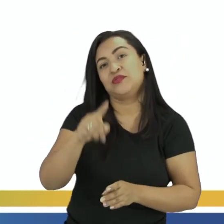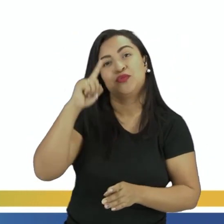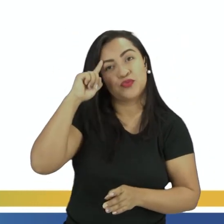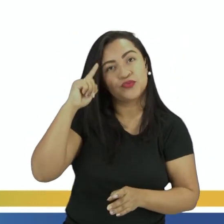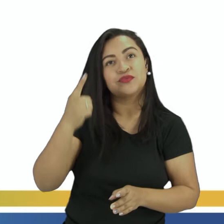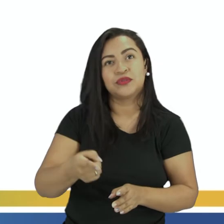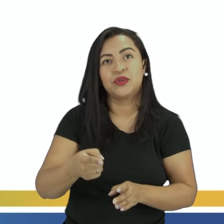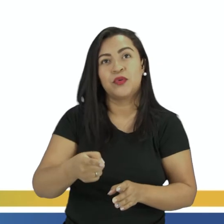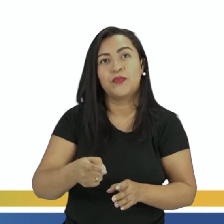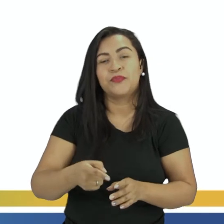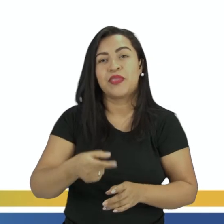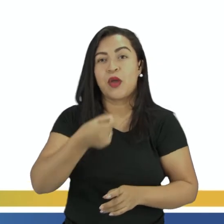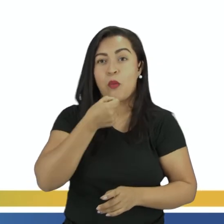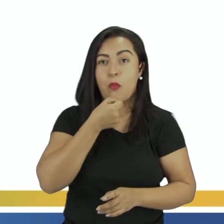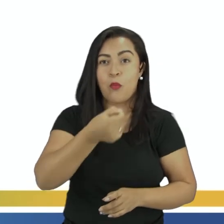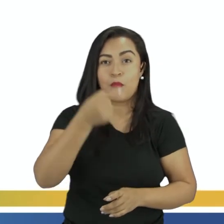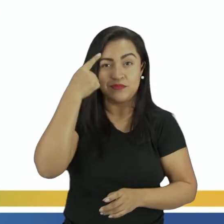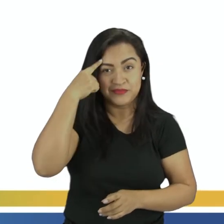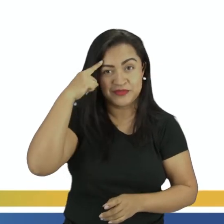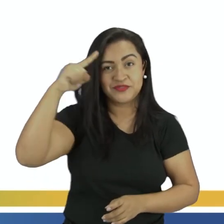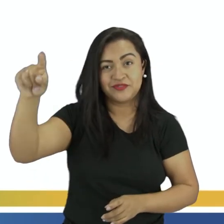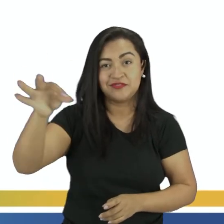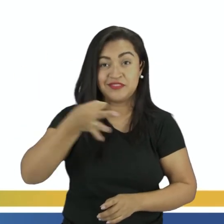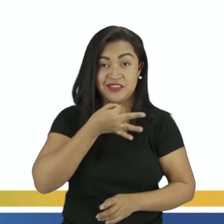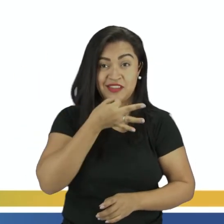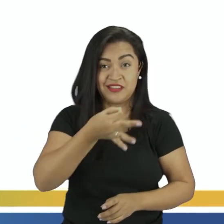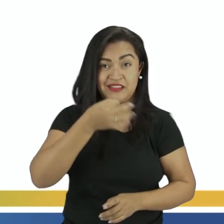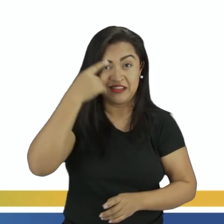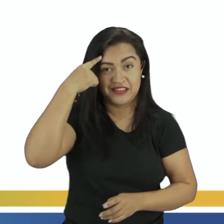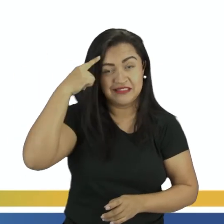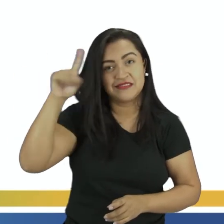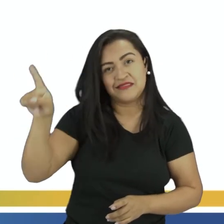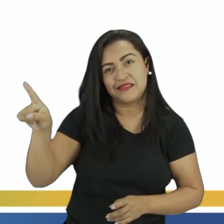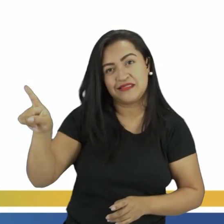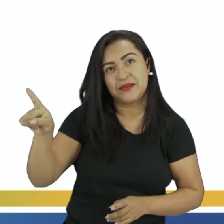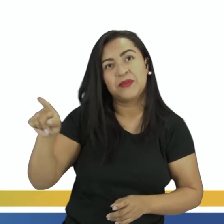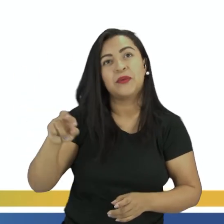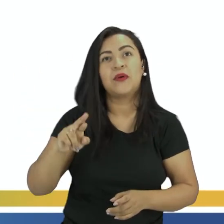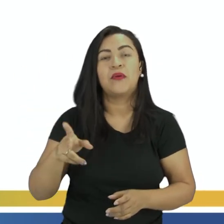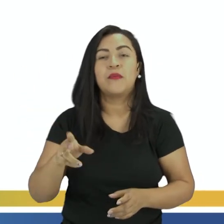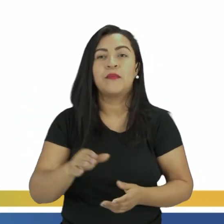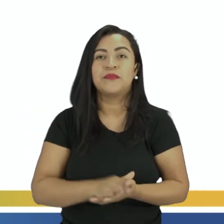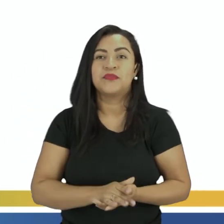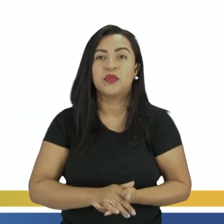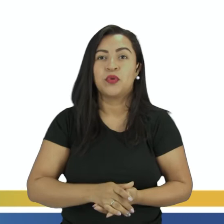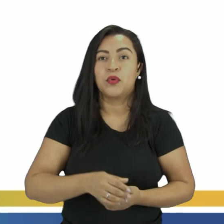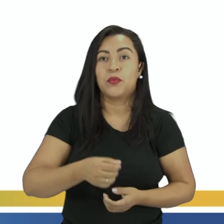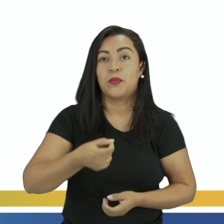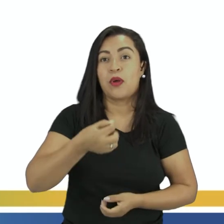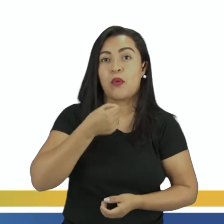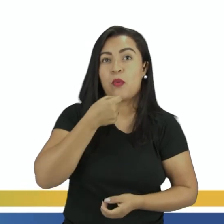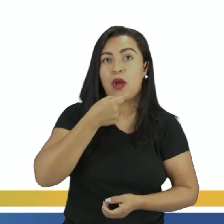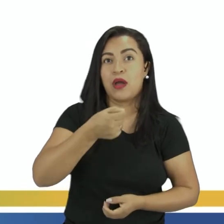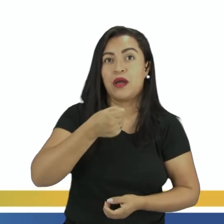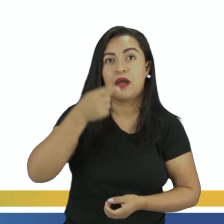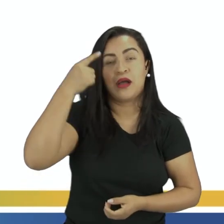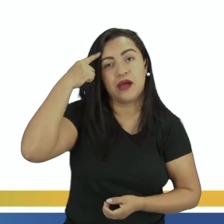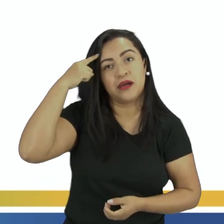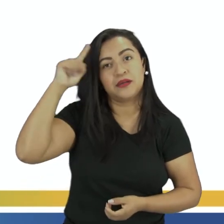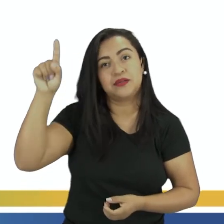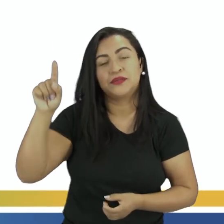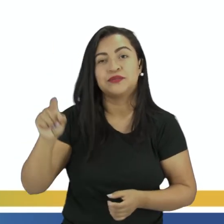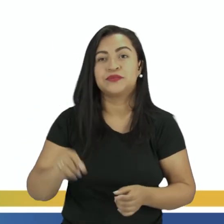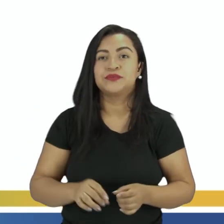uma dissertação, é um texto dissertativo, uma redação? Ou é uma argumentação? Está usando ali argumentos